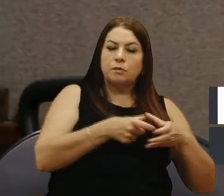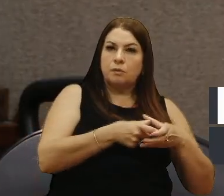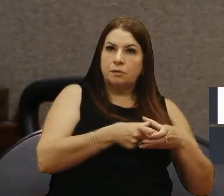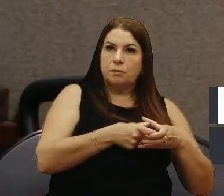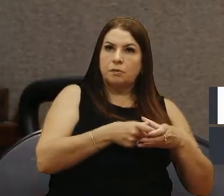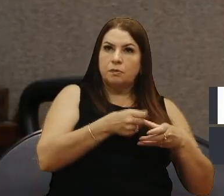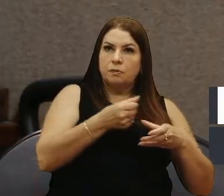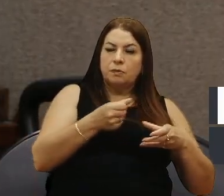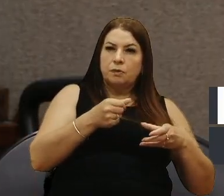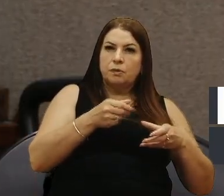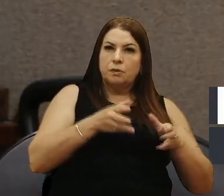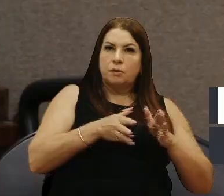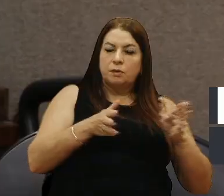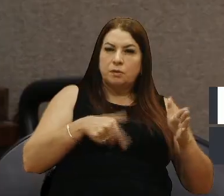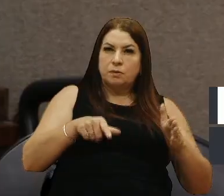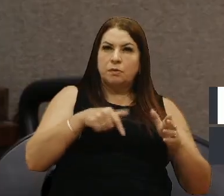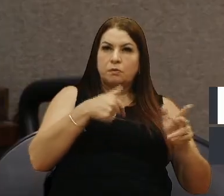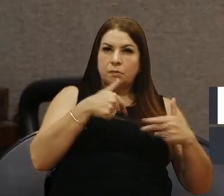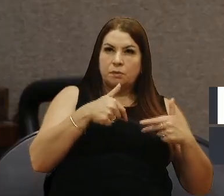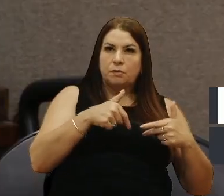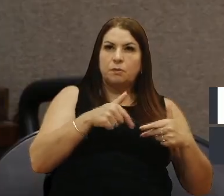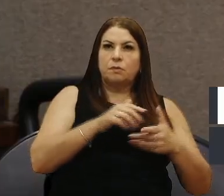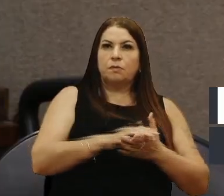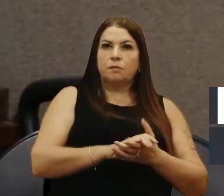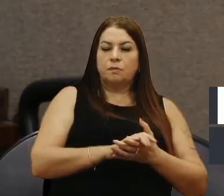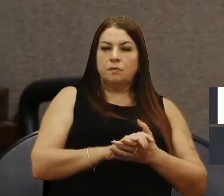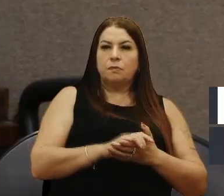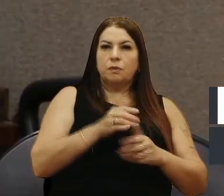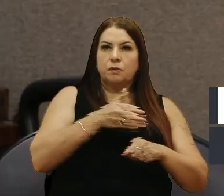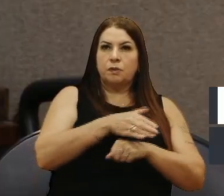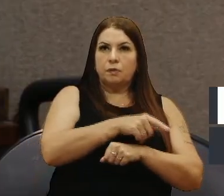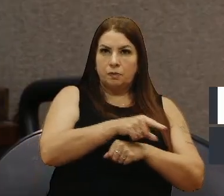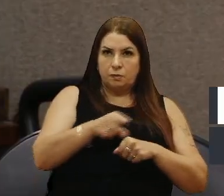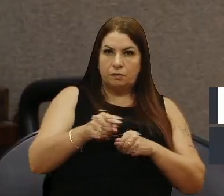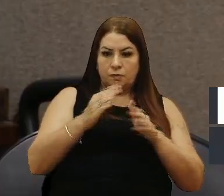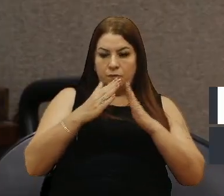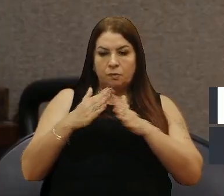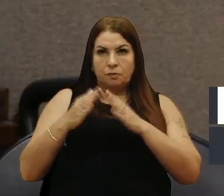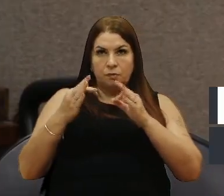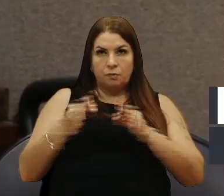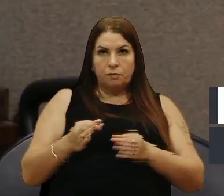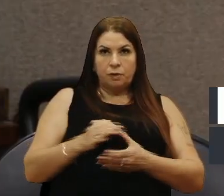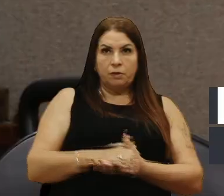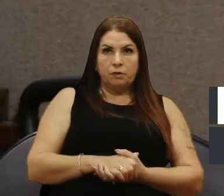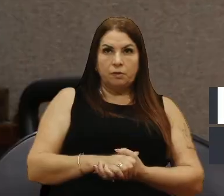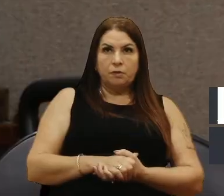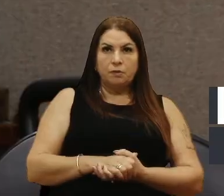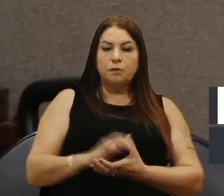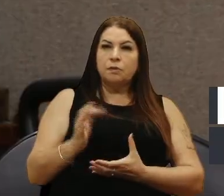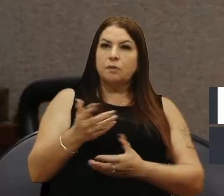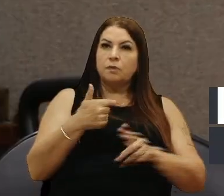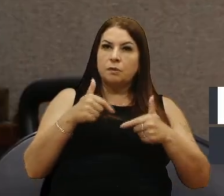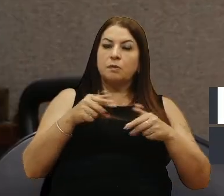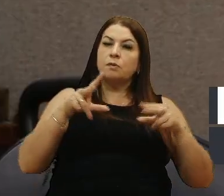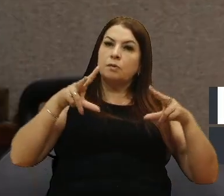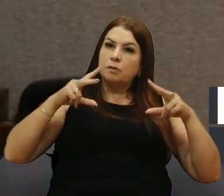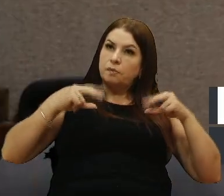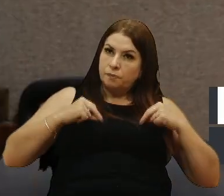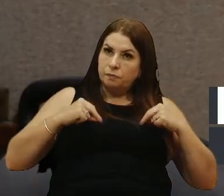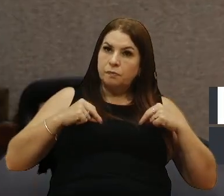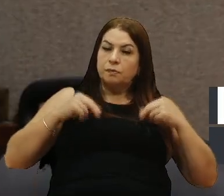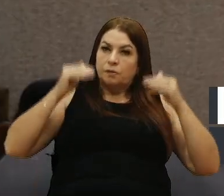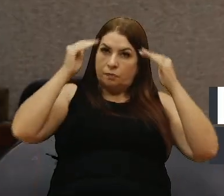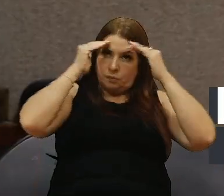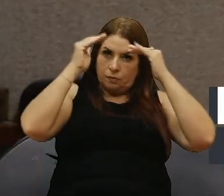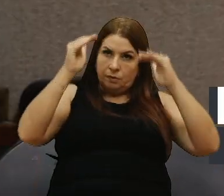um valor acessível para que o trabalhador possa ter acesso à moradia digna. Todo trabalhador merece o nosso